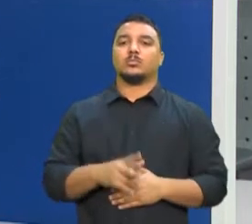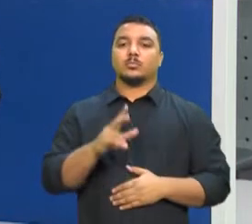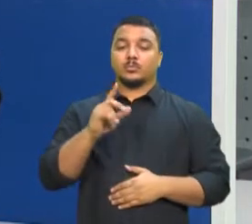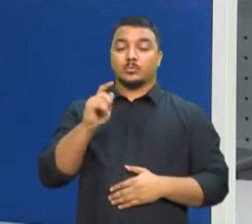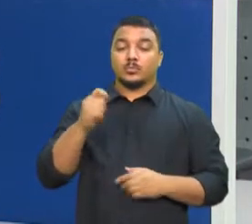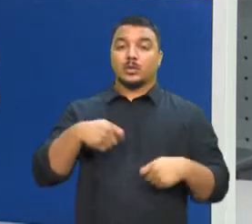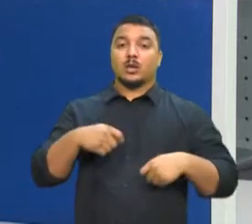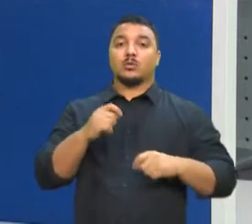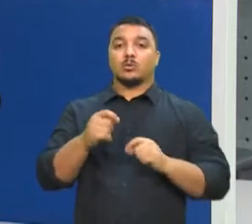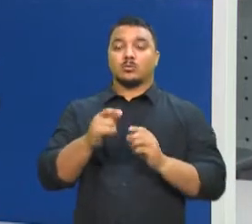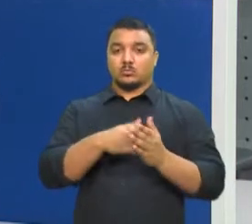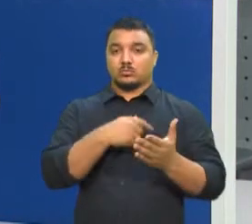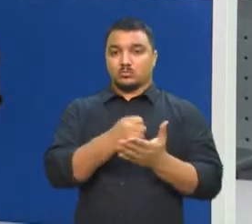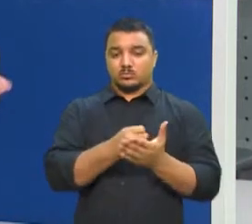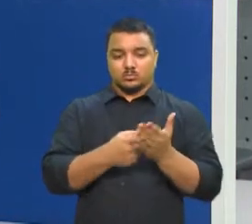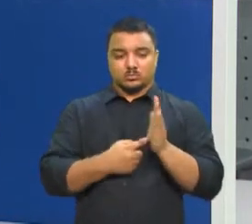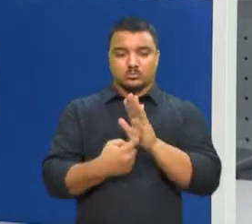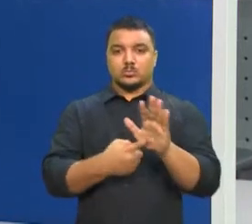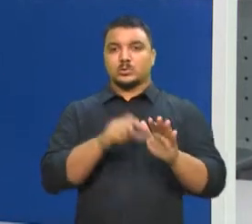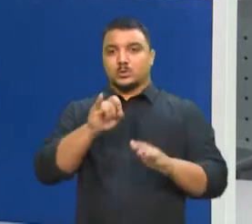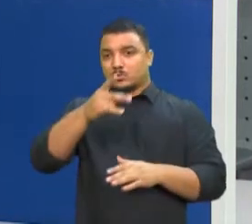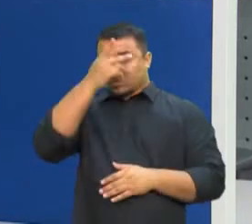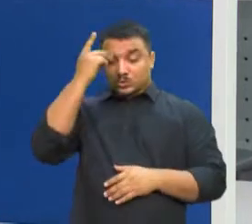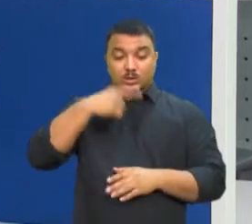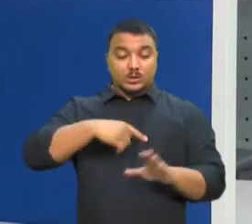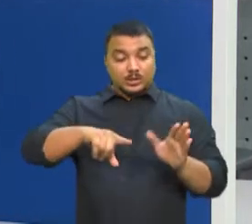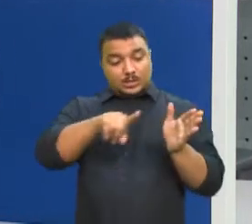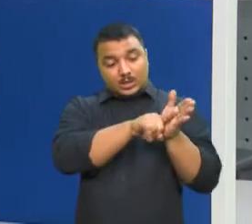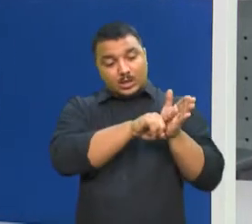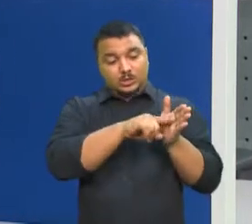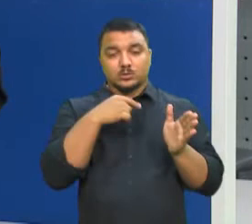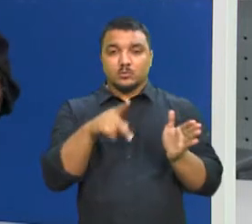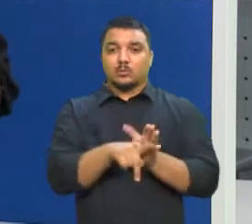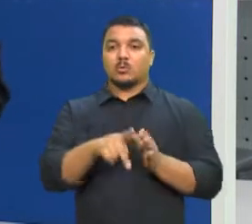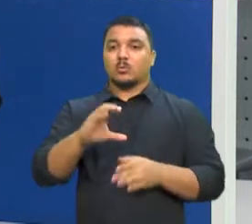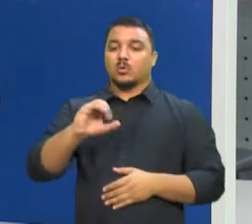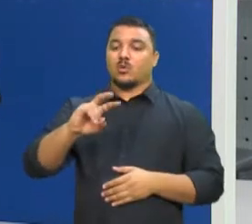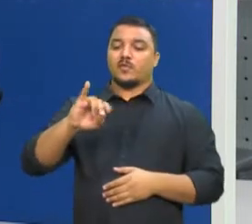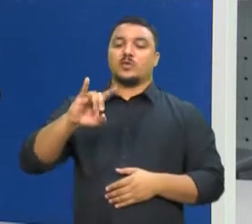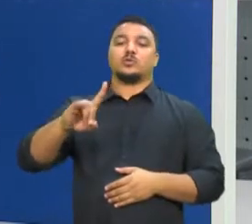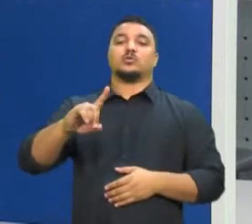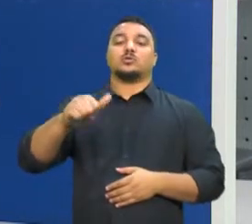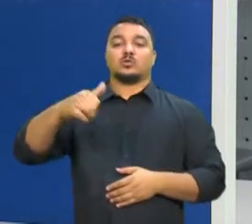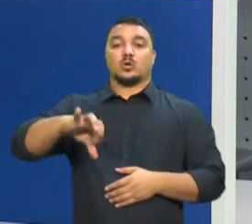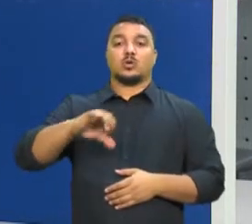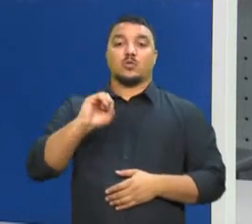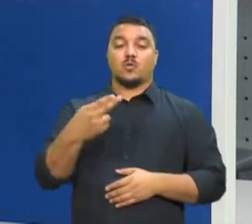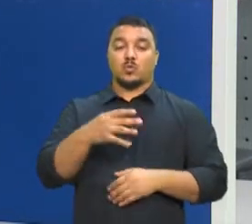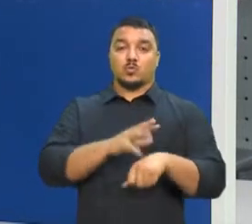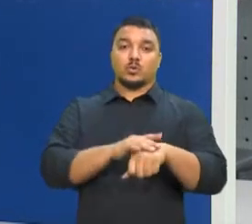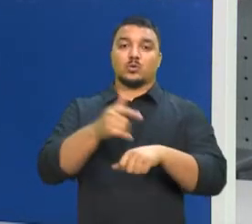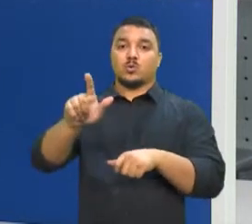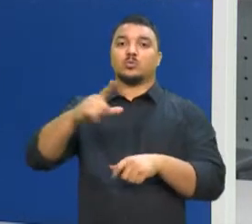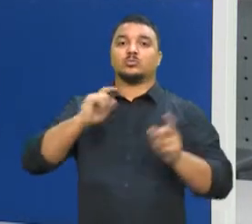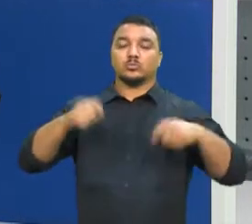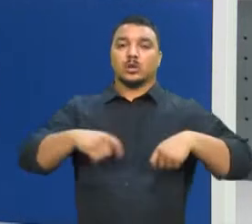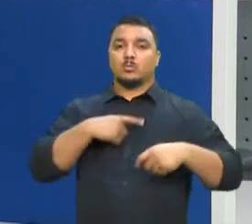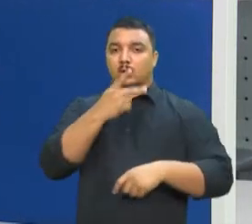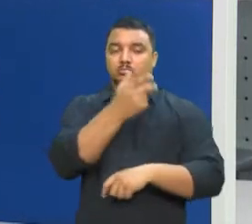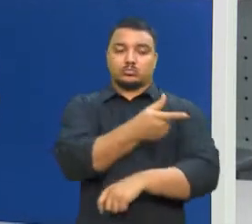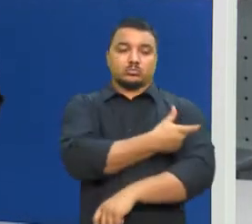que as pessoas que testarem negativo para a Covid-19 ou outras doenças